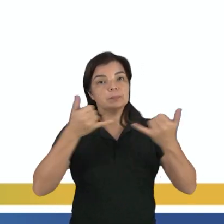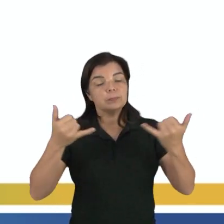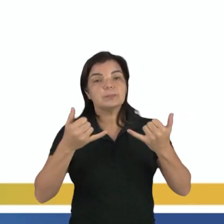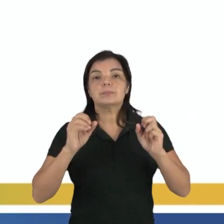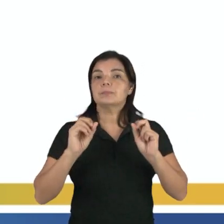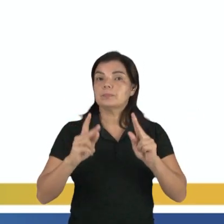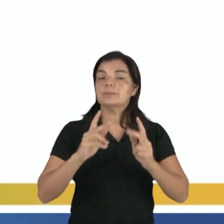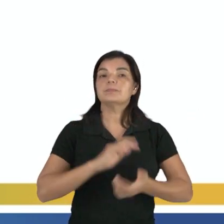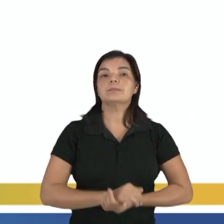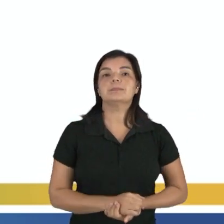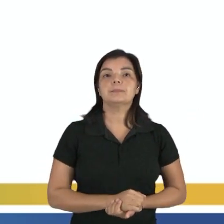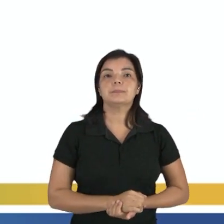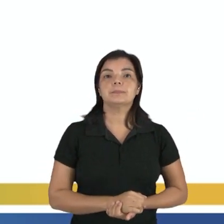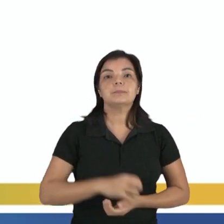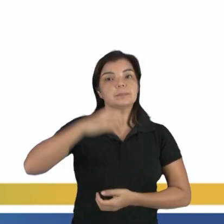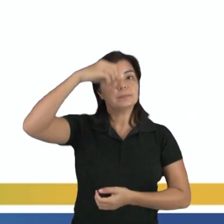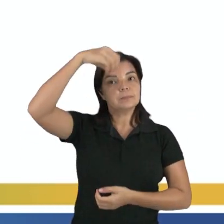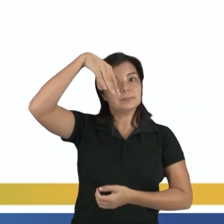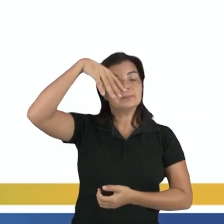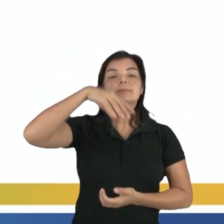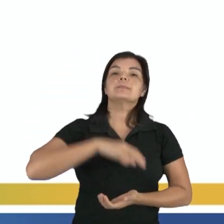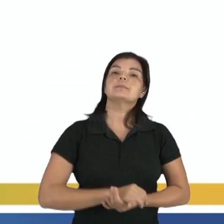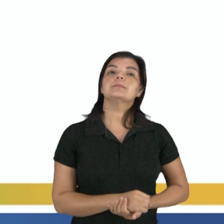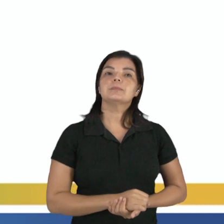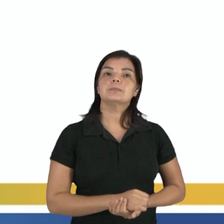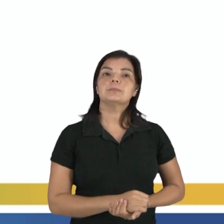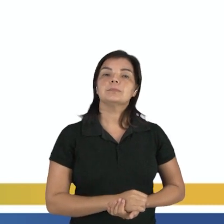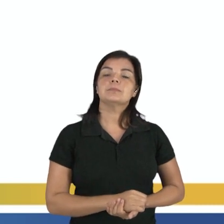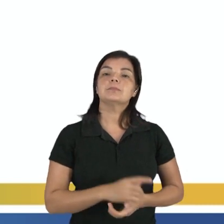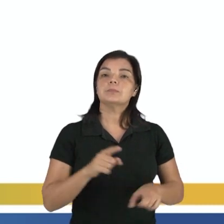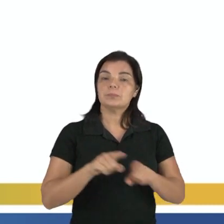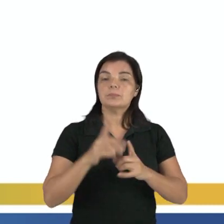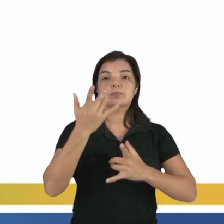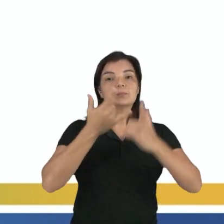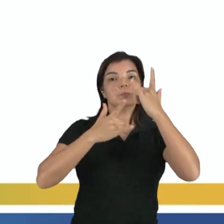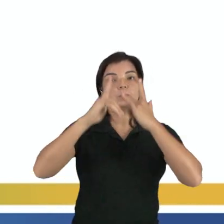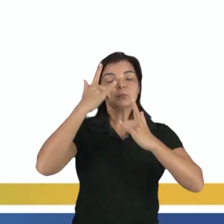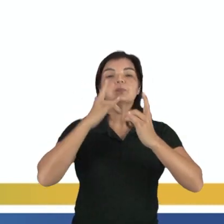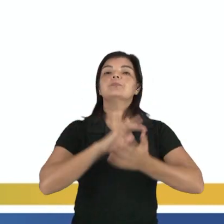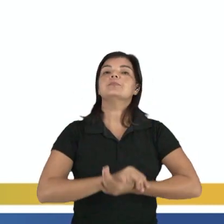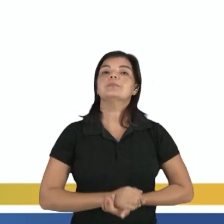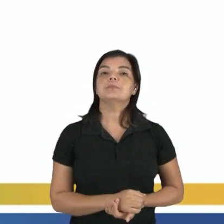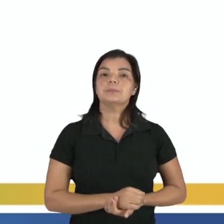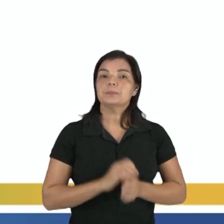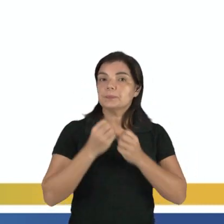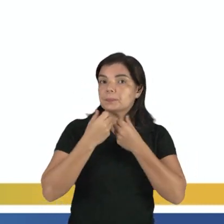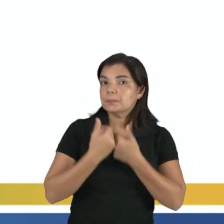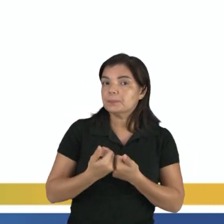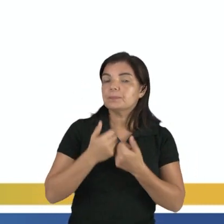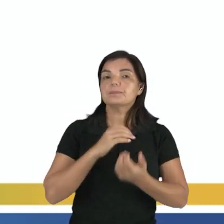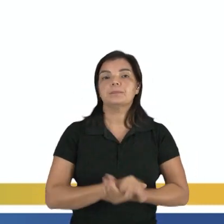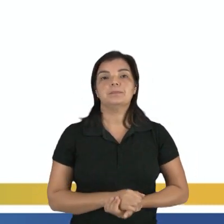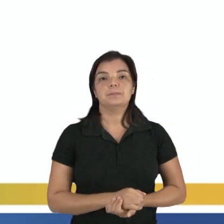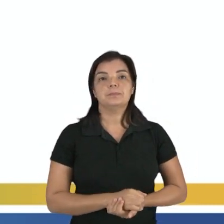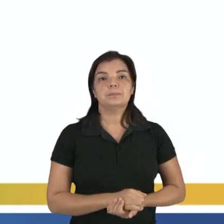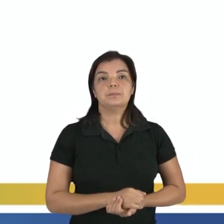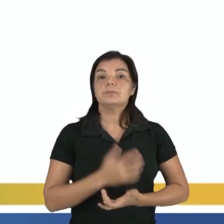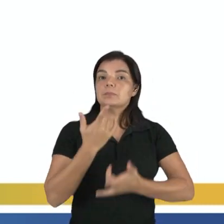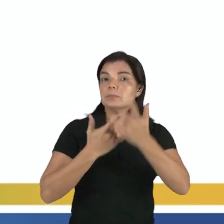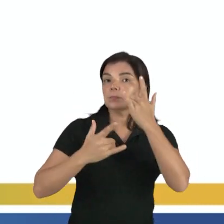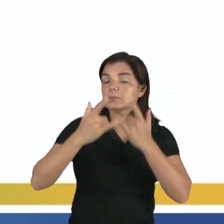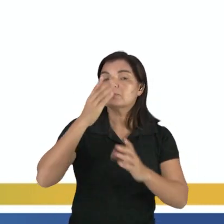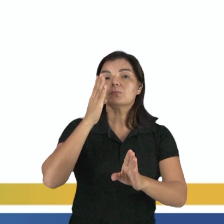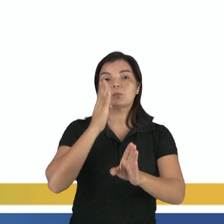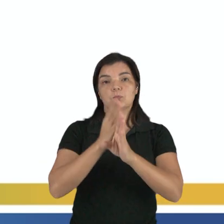elétrica Ok na lâmpada certo isso vai produzir maior bem tudo bem esse